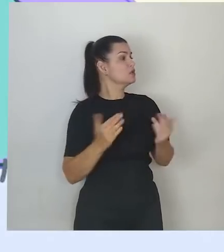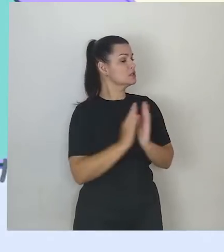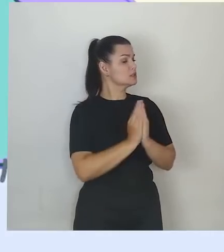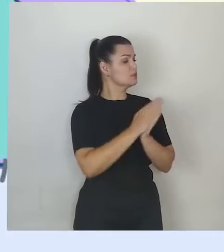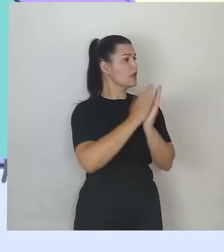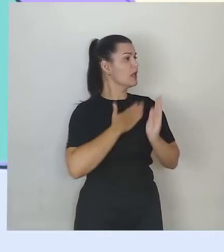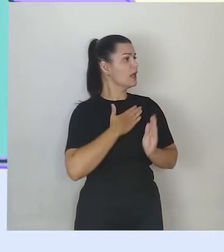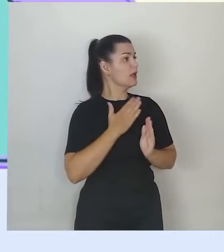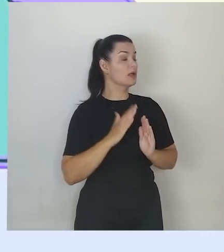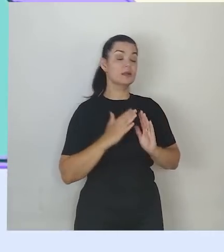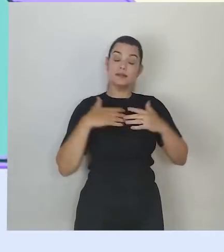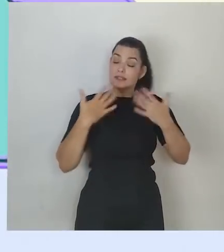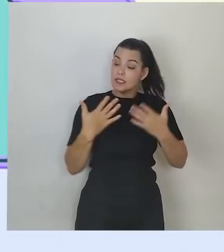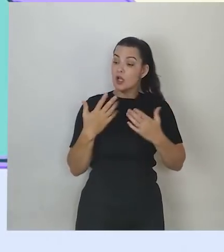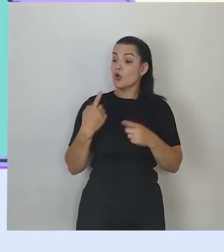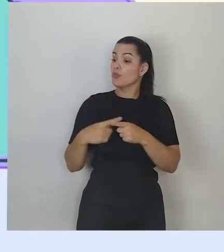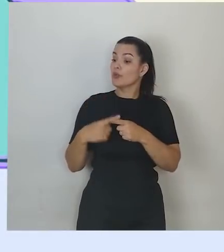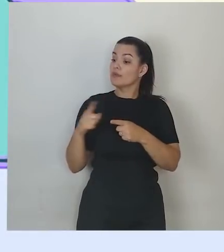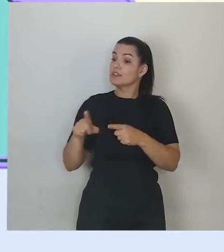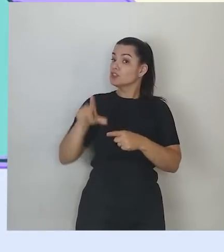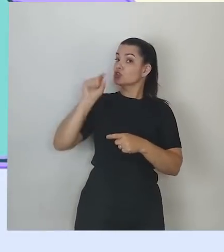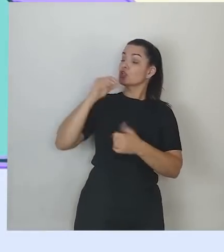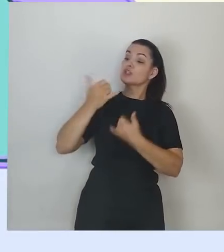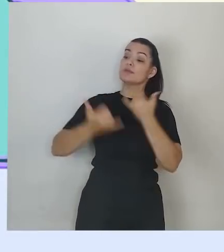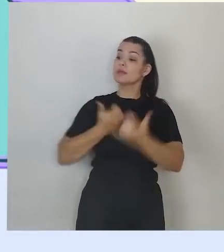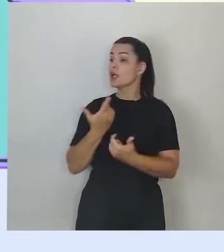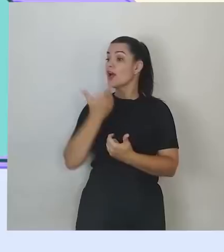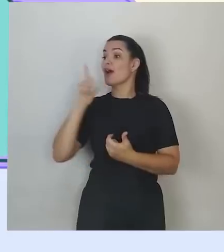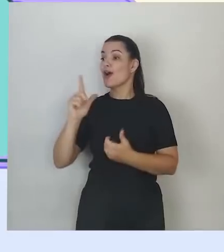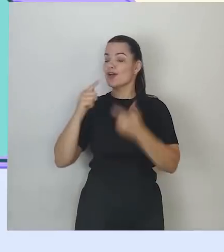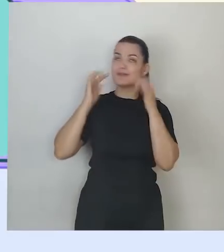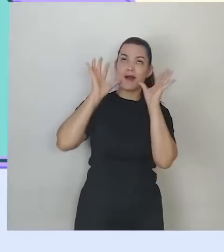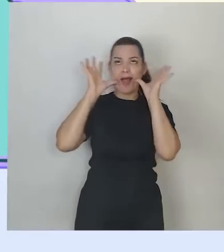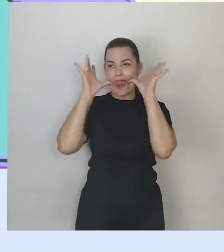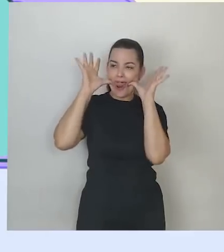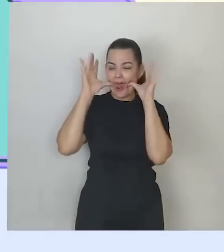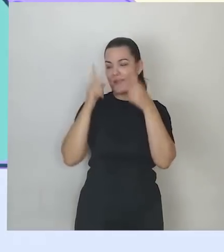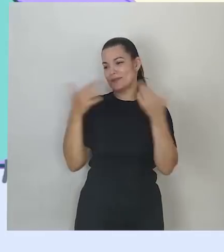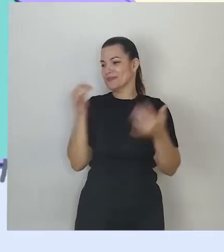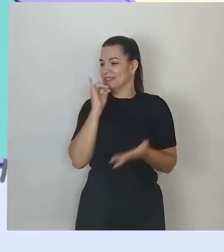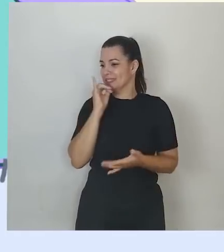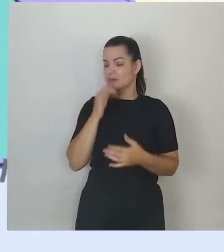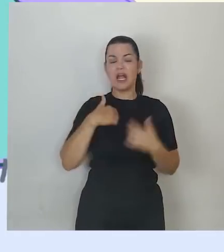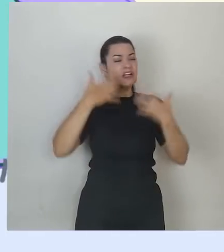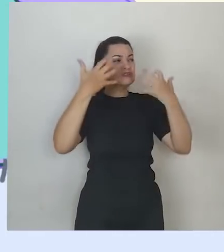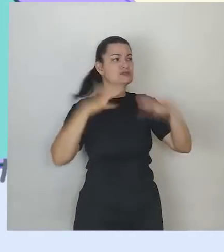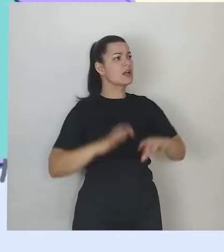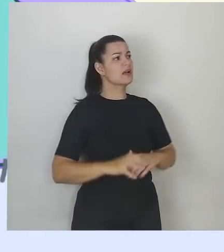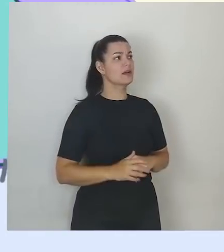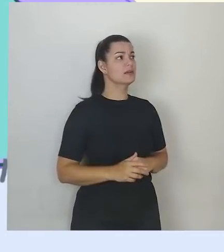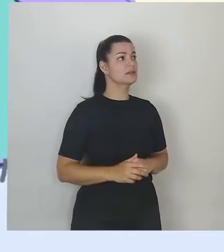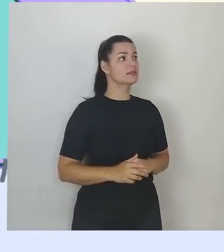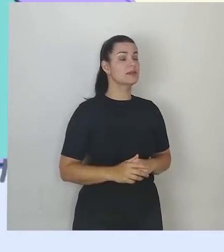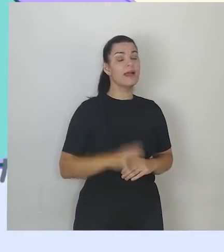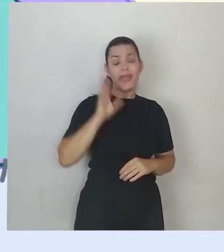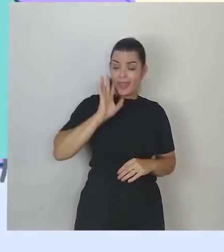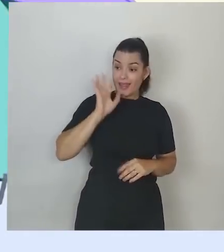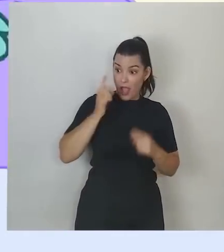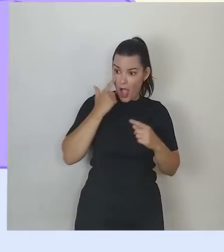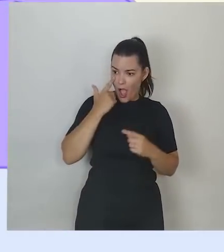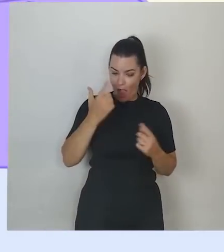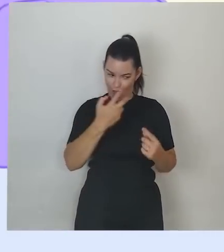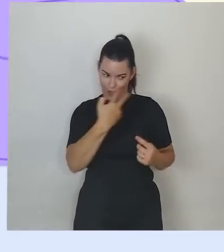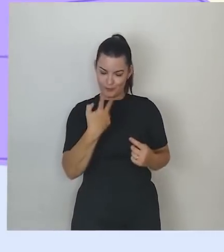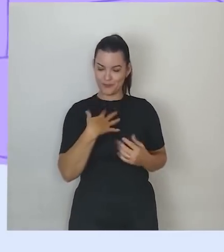minhas bonecas. Então, por que você não brinca de fazer caretas engraçadas? Porque eu não quero. É